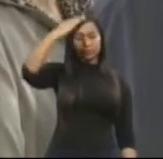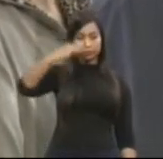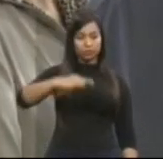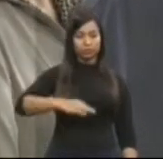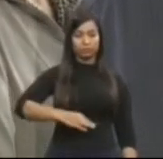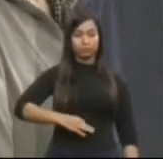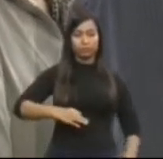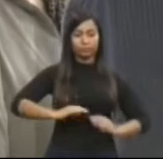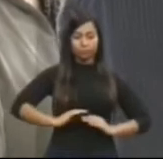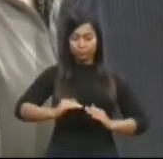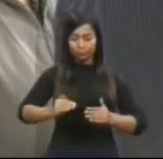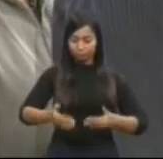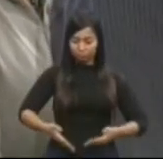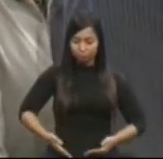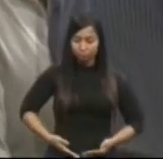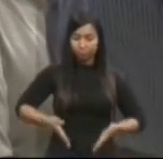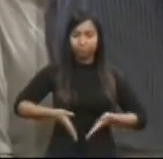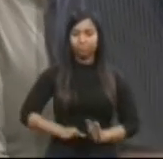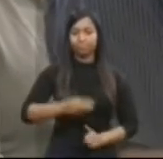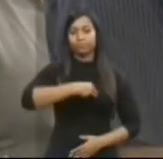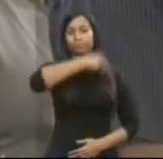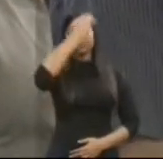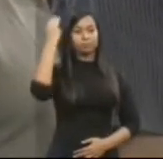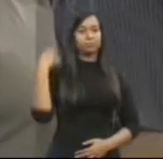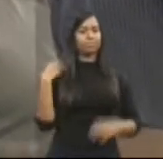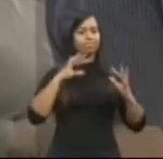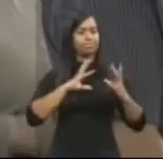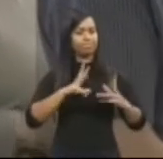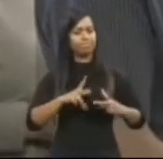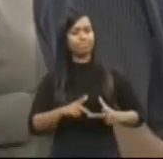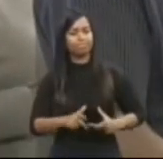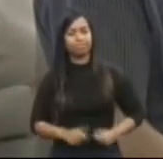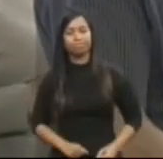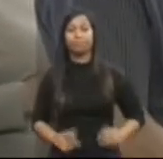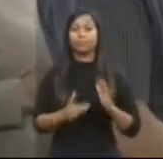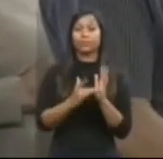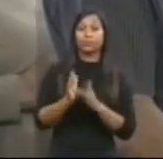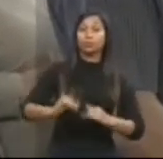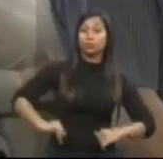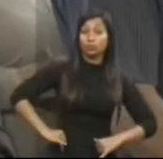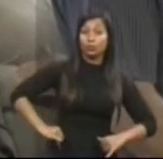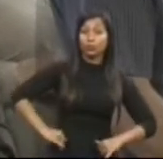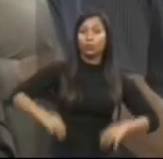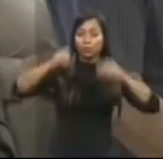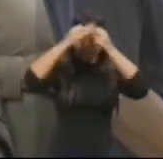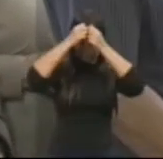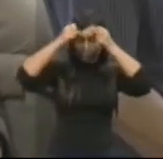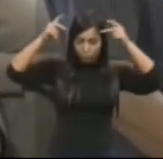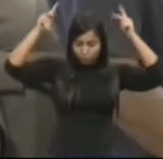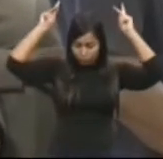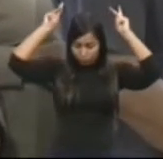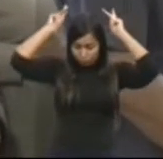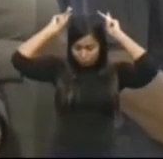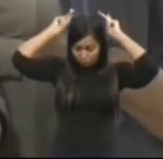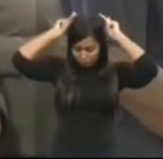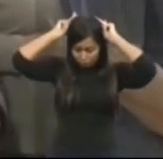foi concebido pelo poder do Espírito Santo, nasceu da Virgem Maria,